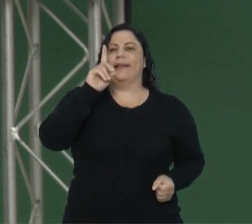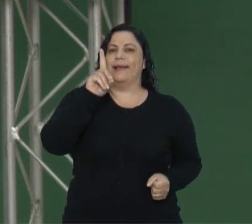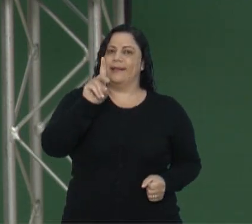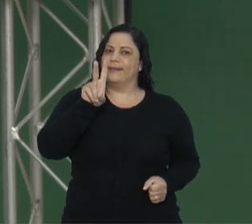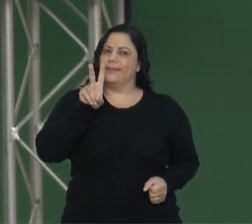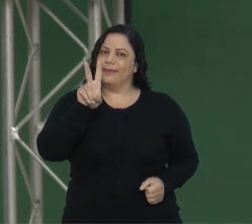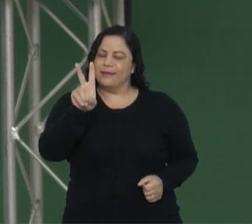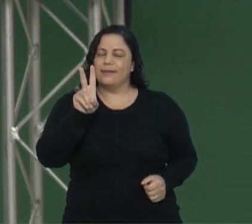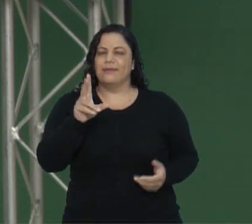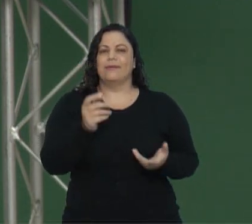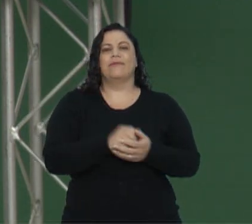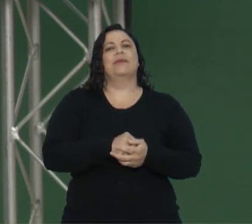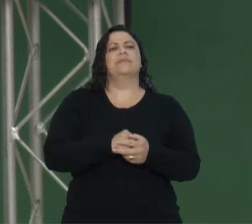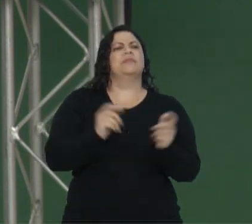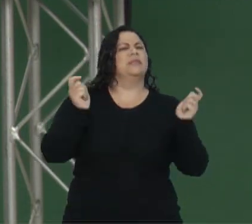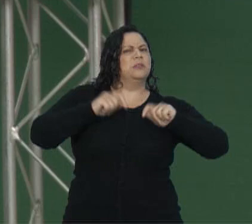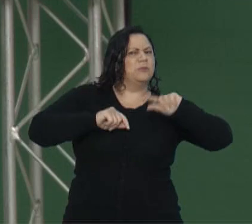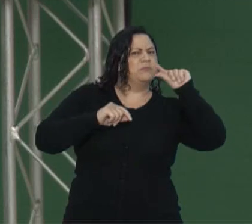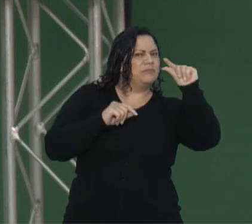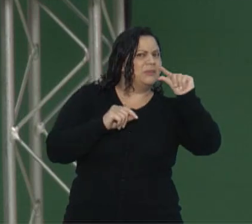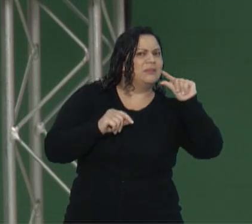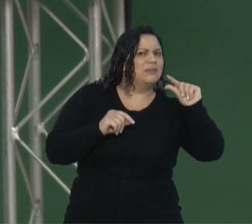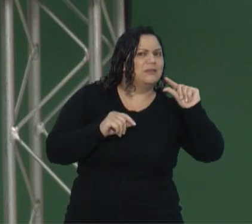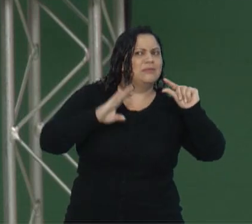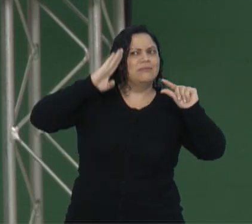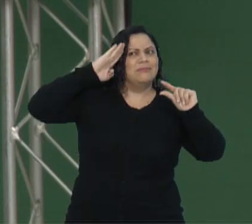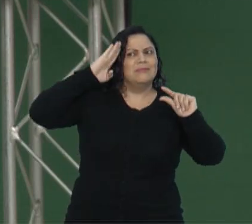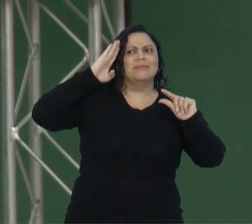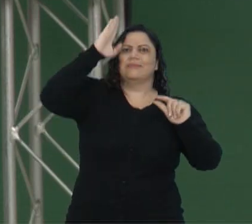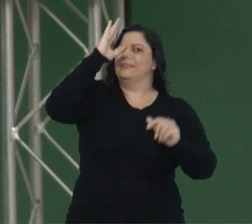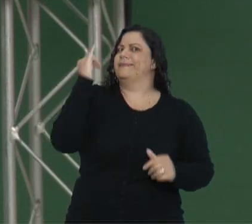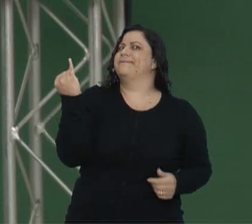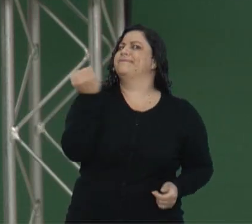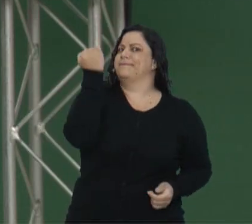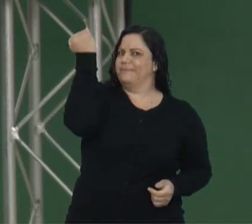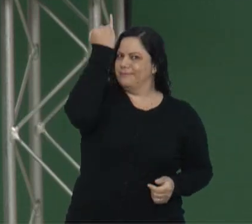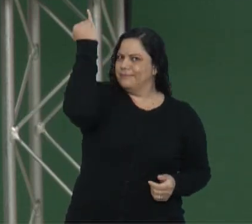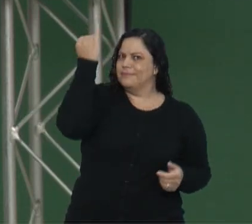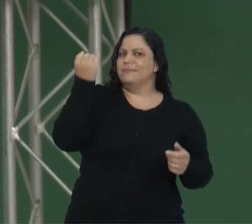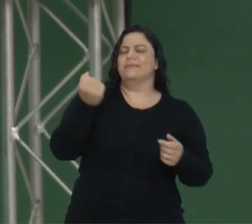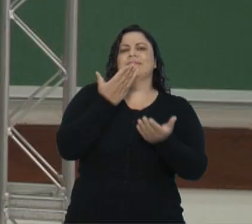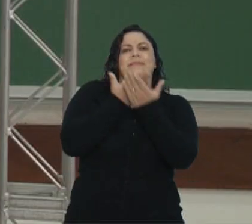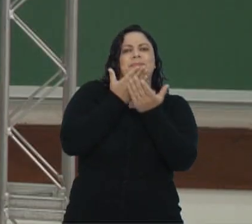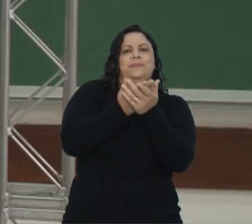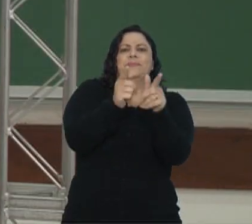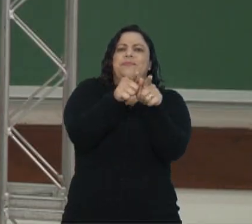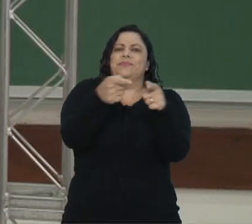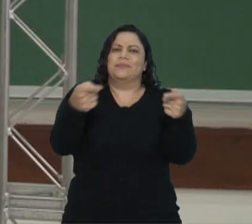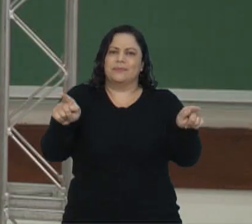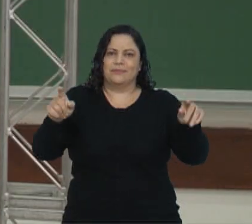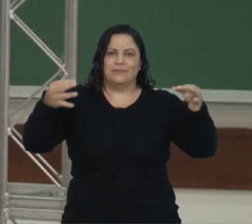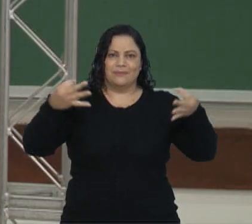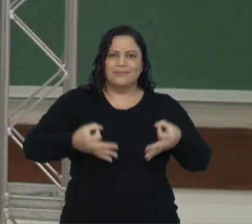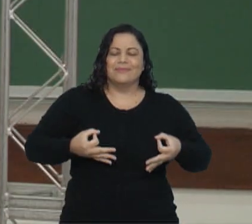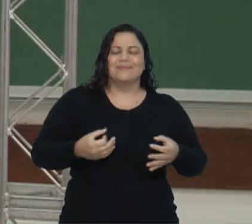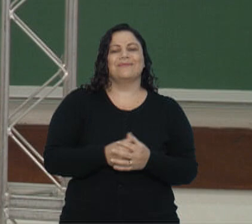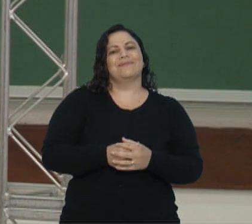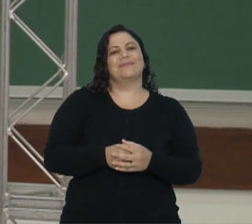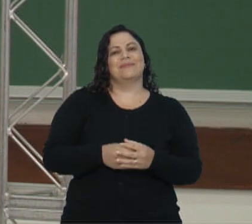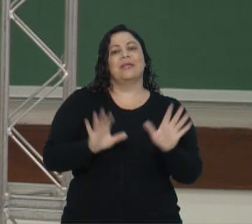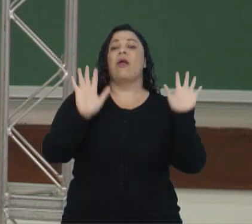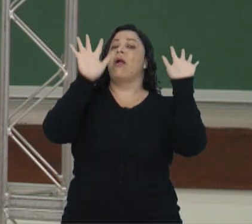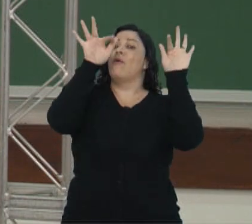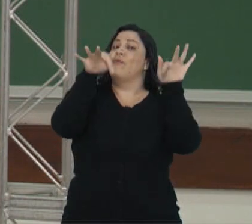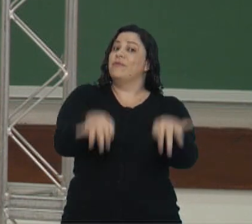preposições, que você está vendo que elas são pequenininhas, mas elas são fundamentais no estudo da gramática, tá certo? Bom, a gente fecha por aqui.